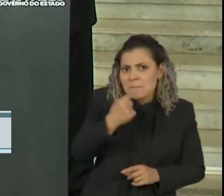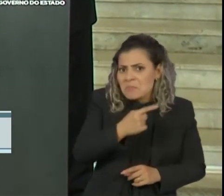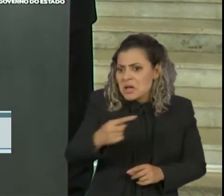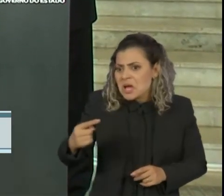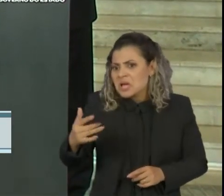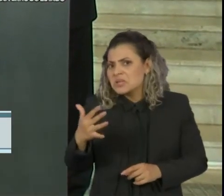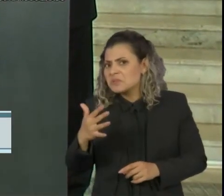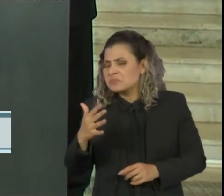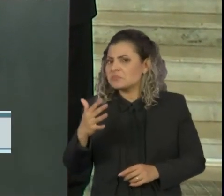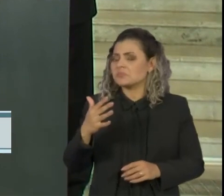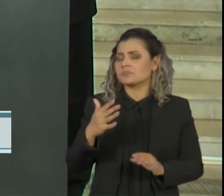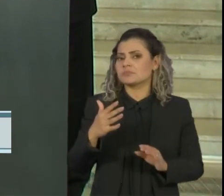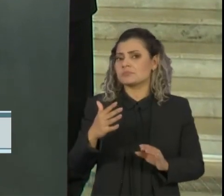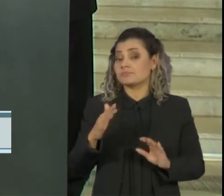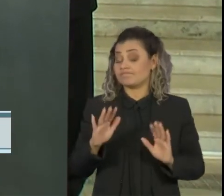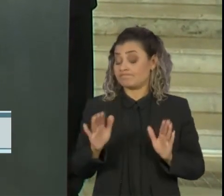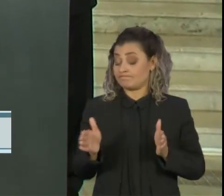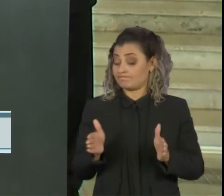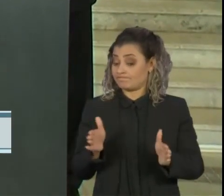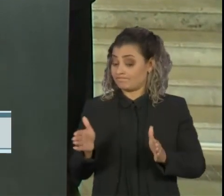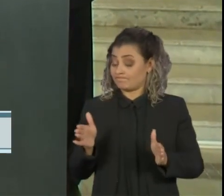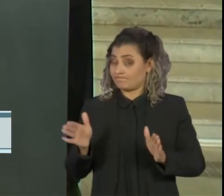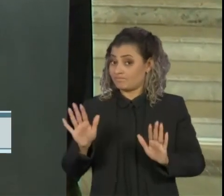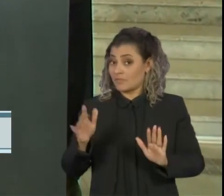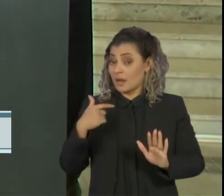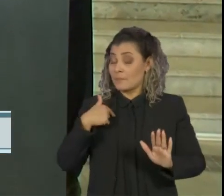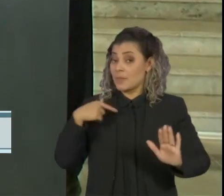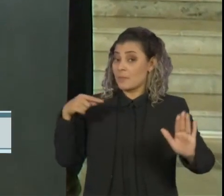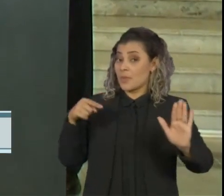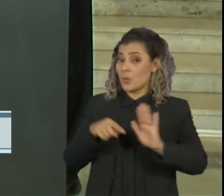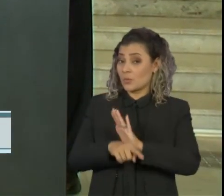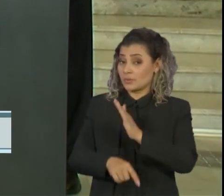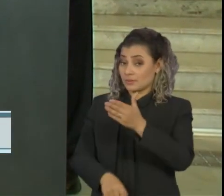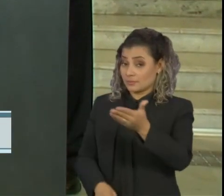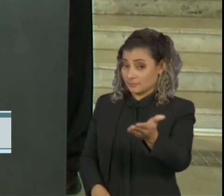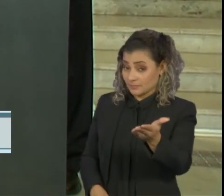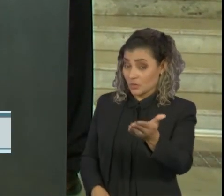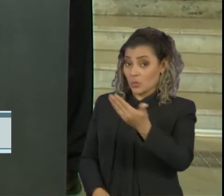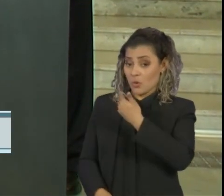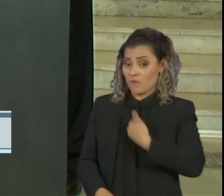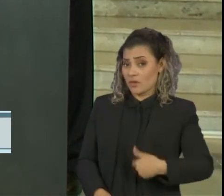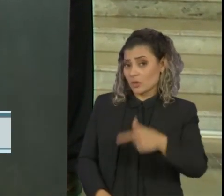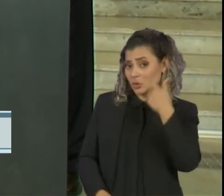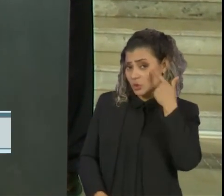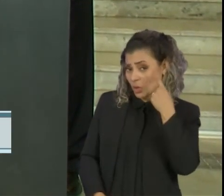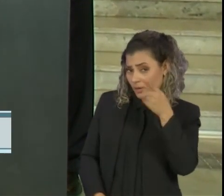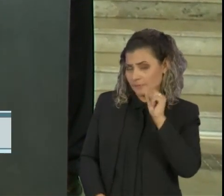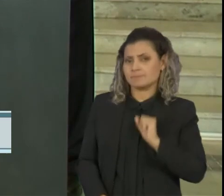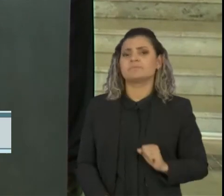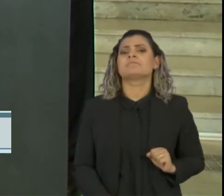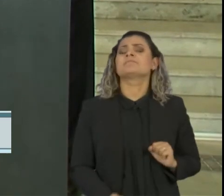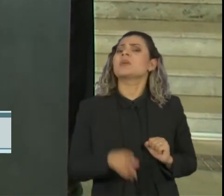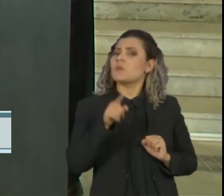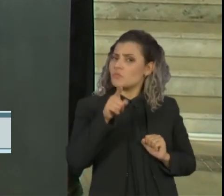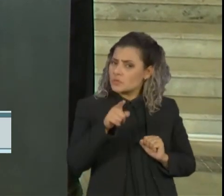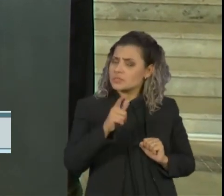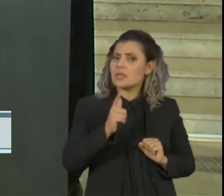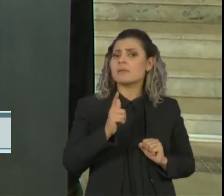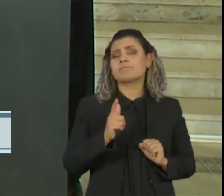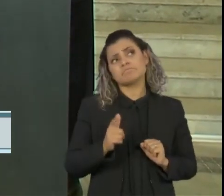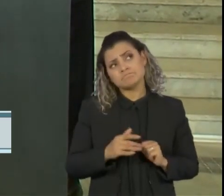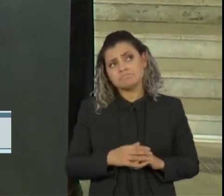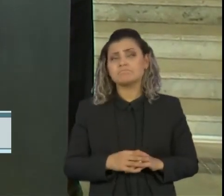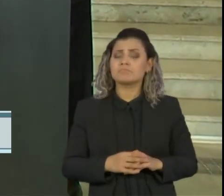final de junho. A minha primeira pergunta vai diretamente para o governador. O senhor foi muito bem